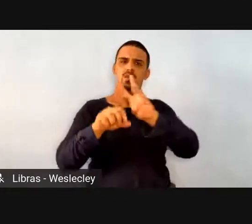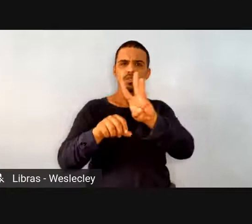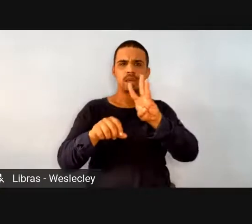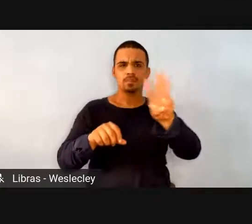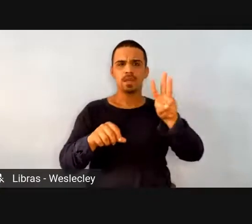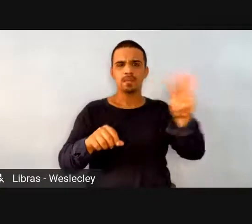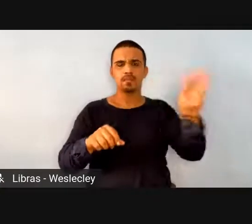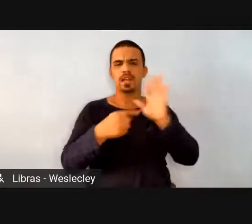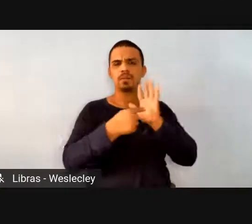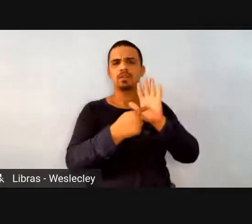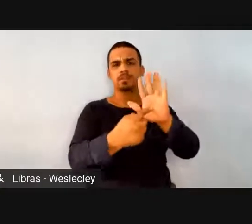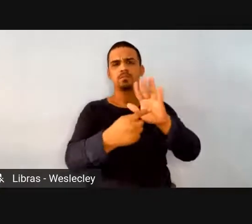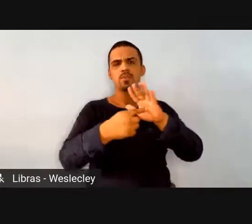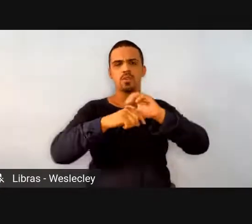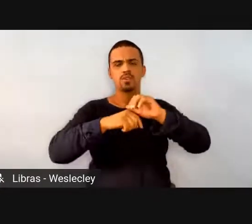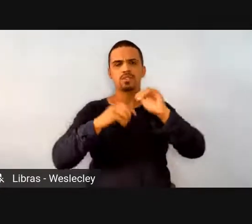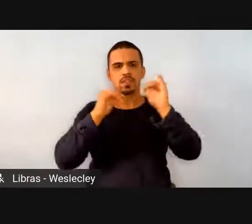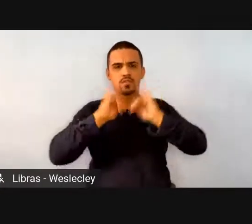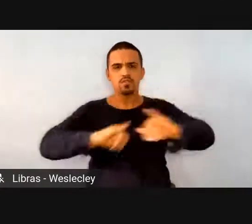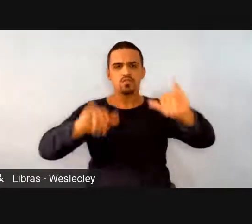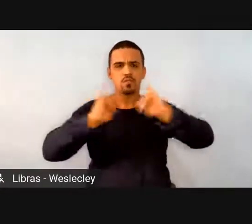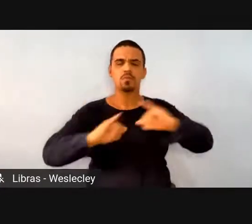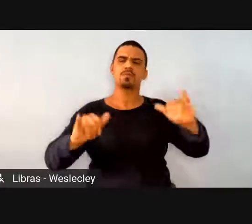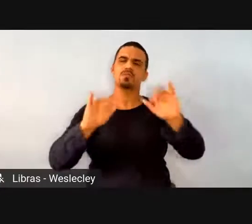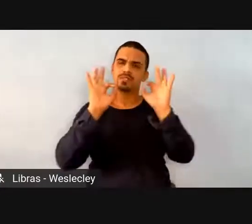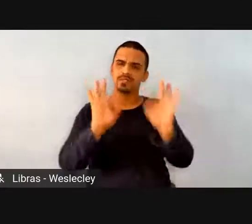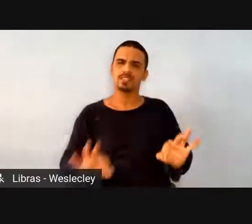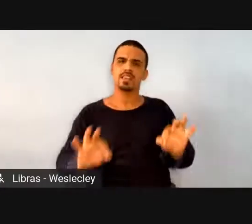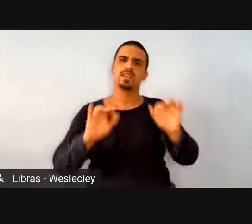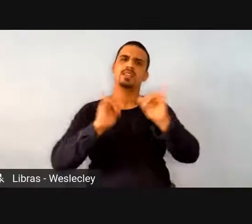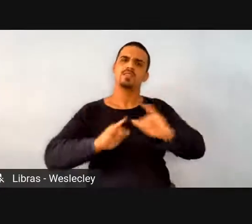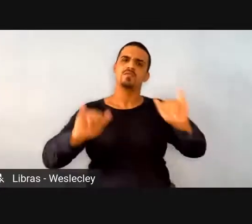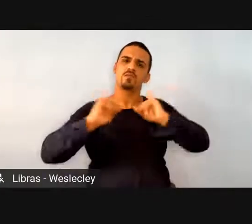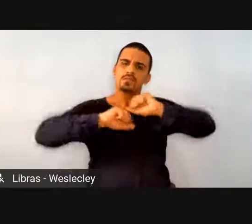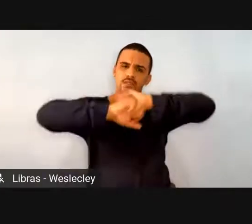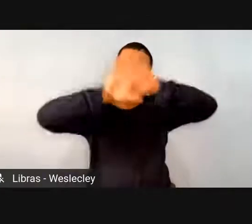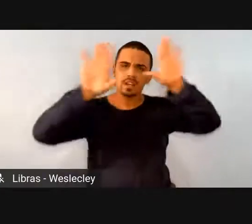dados muito grandes e um sistema, né, de